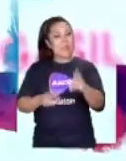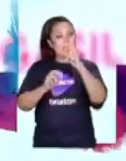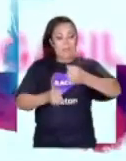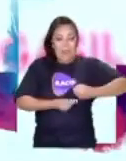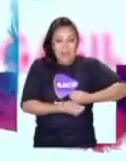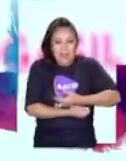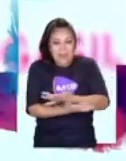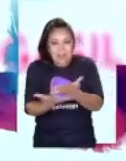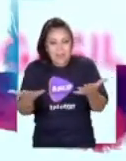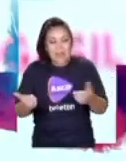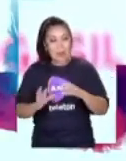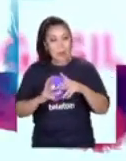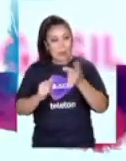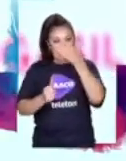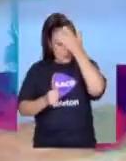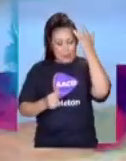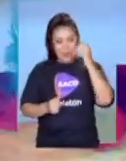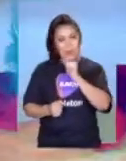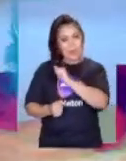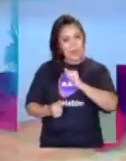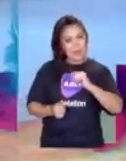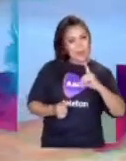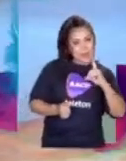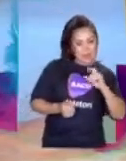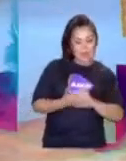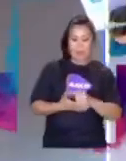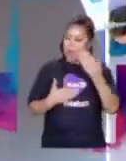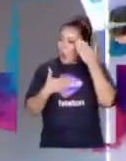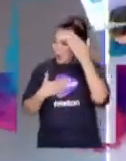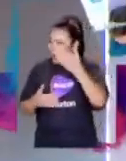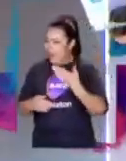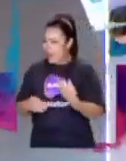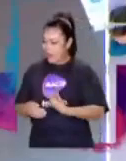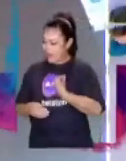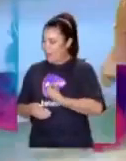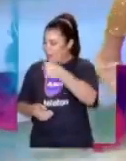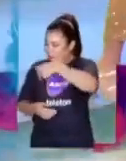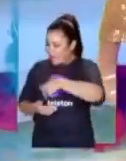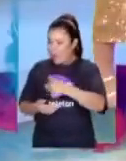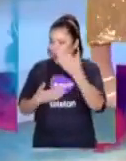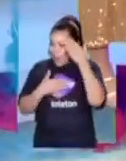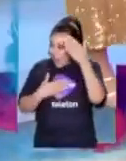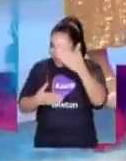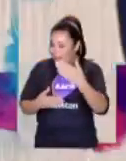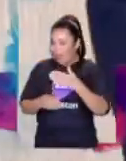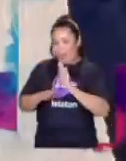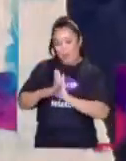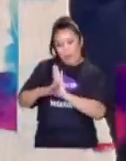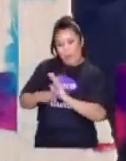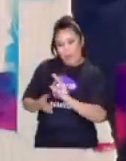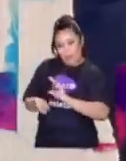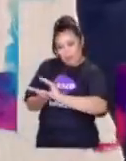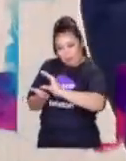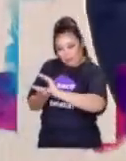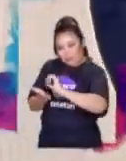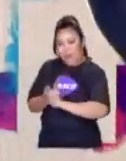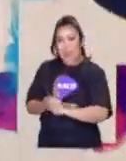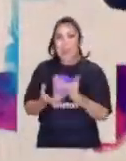com todos os pacientes da ACD. Legal, muito obrigado pela sua presença. Obrigado, aqui. Gente. Muito obrigado pela doação. Agora,